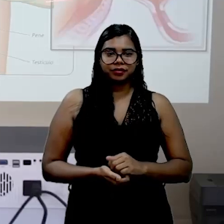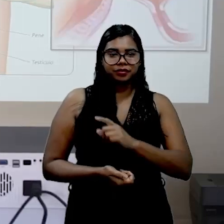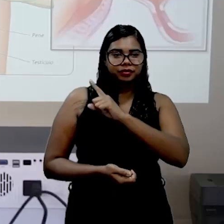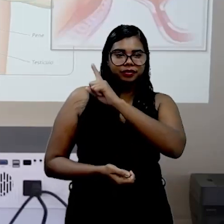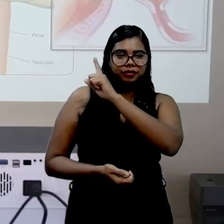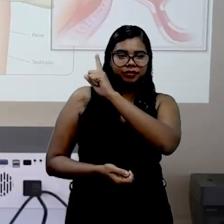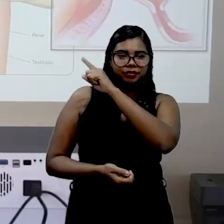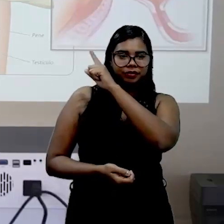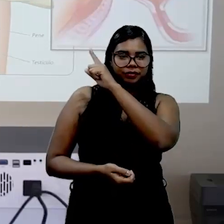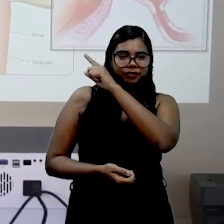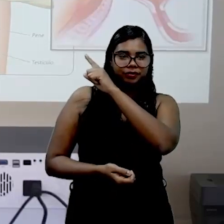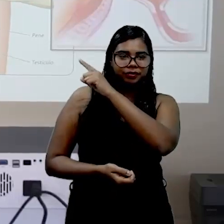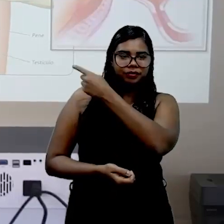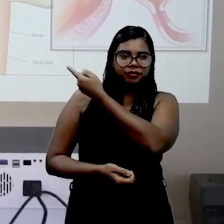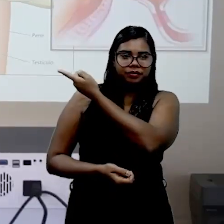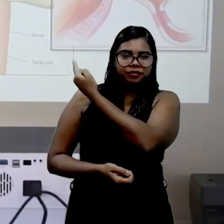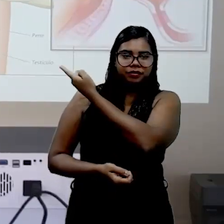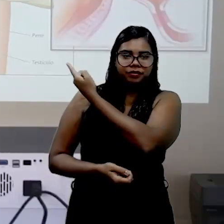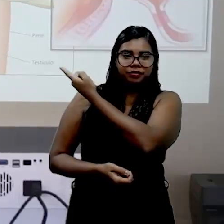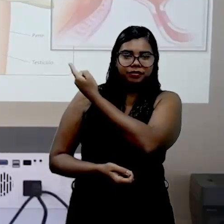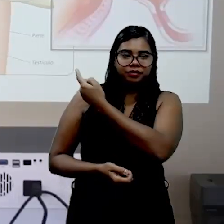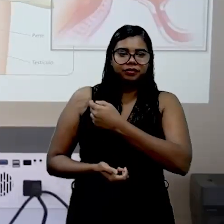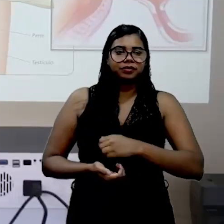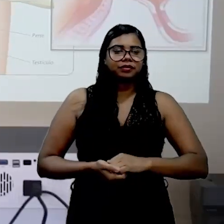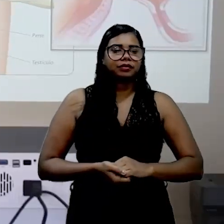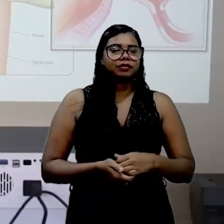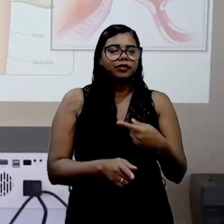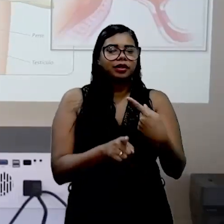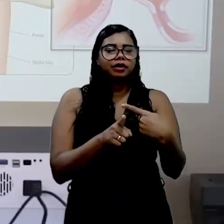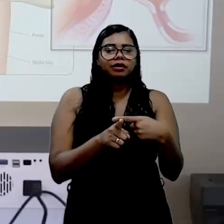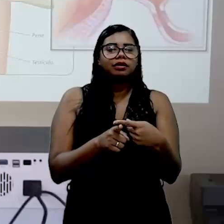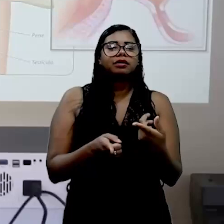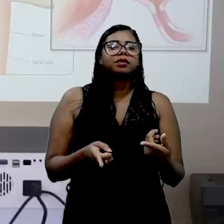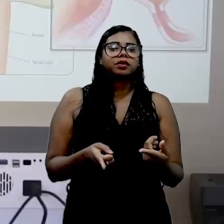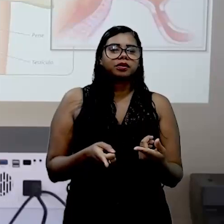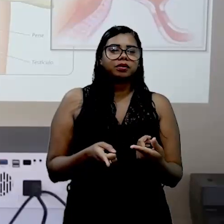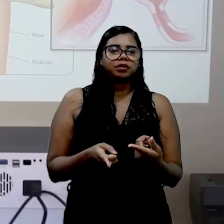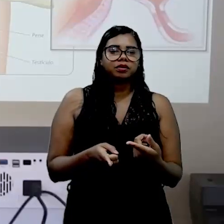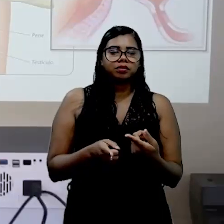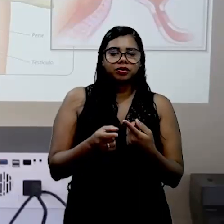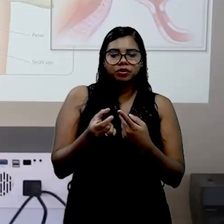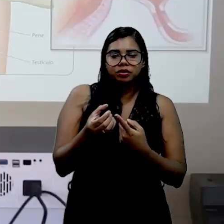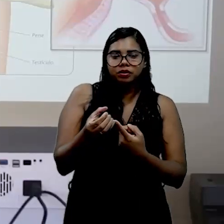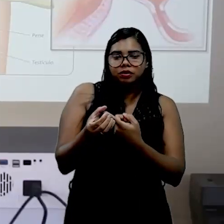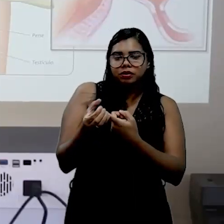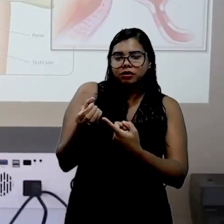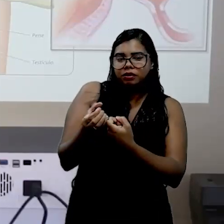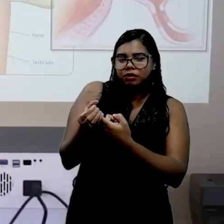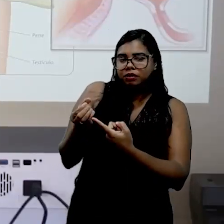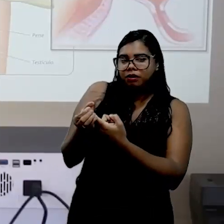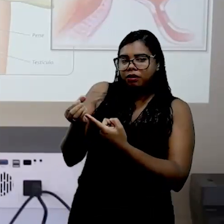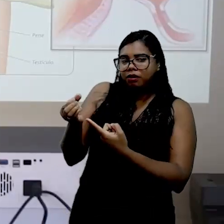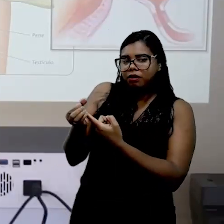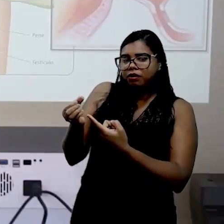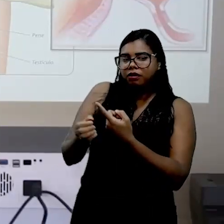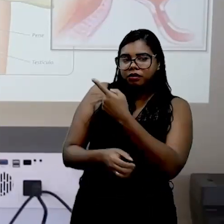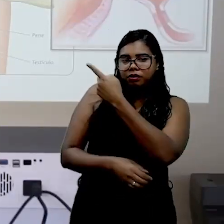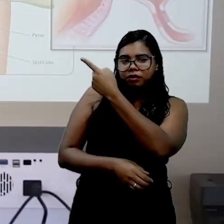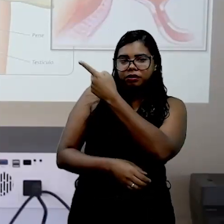Bem, e aqui o famoso toque retal. Por que o toque retal? Por que o cara vai fazer um toque retal, né? O doutor vai fazer